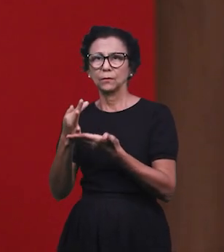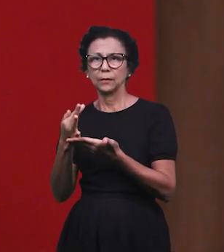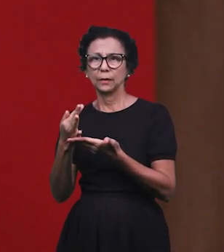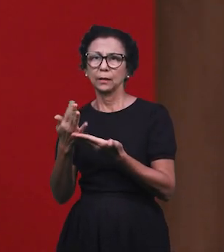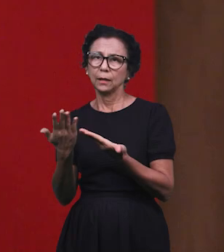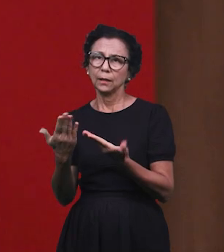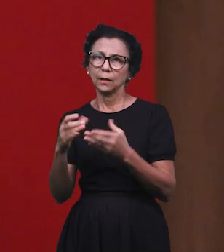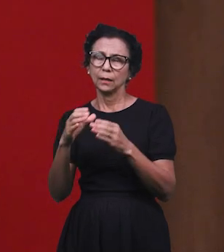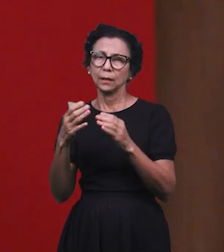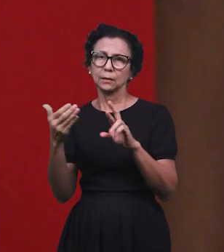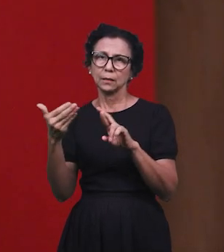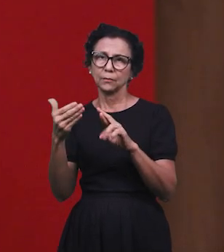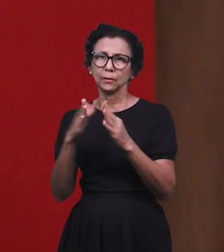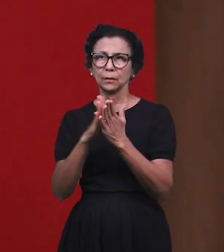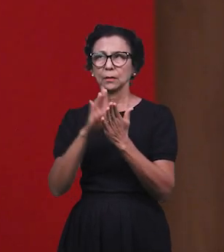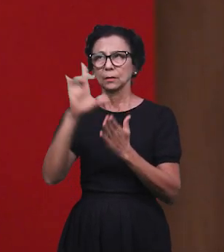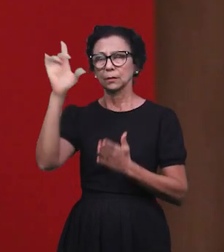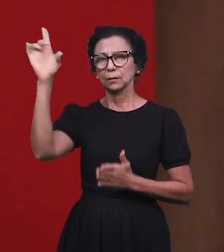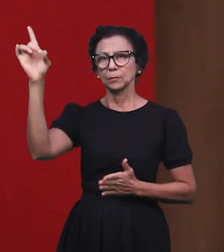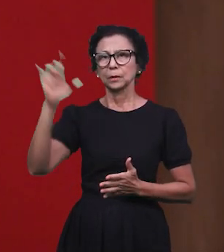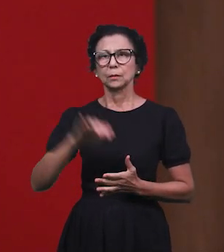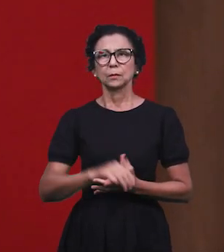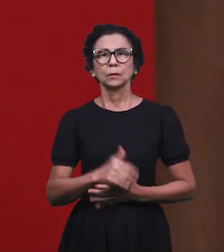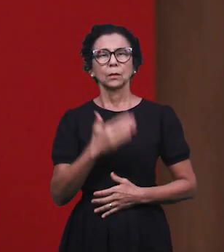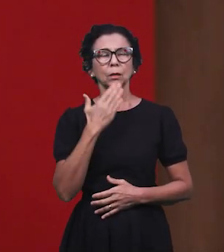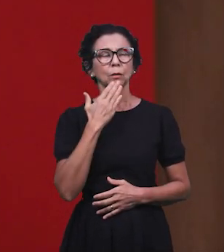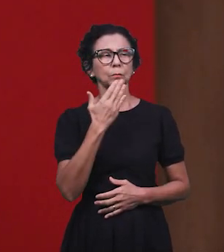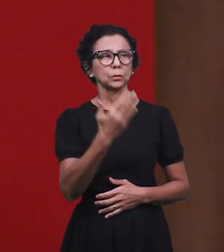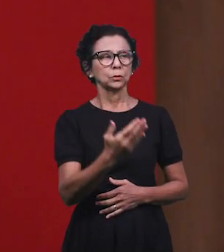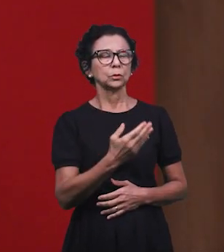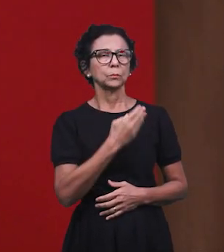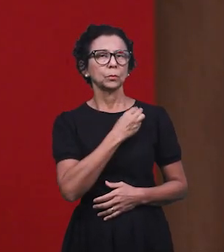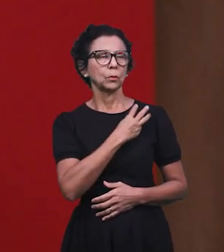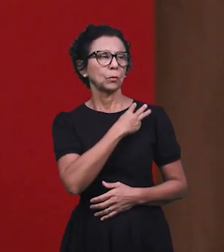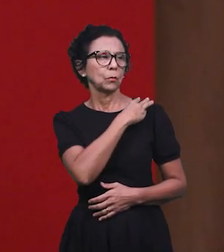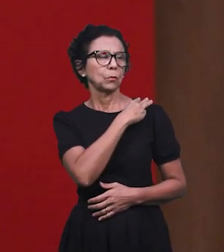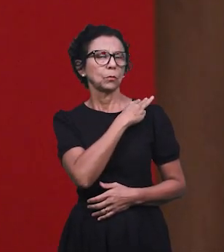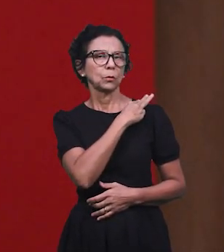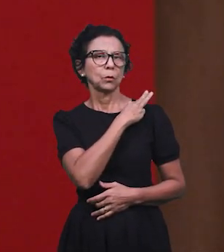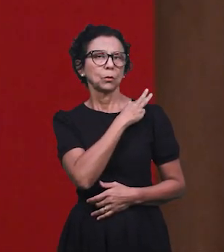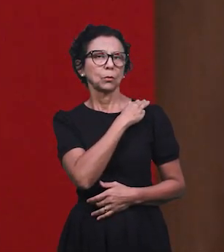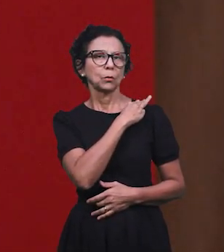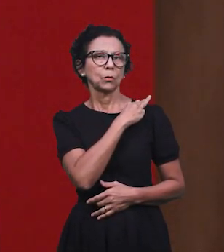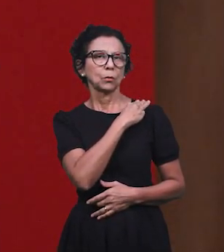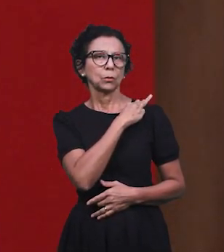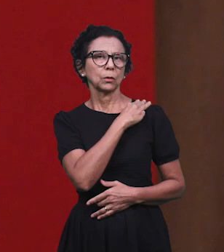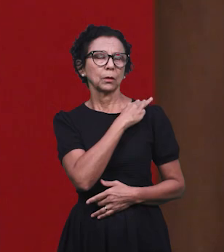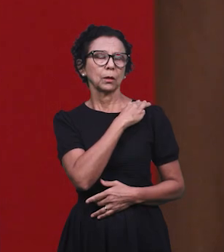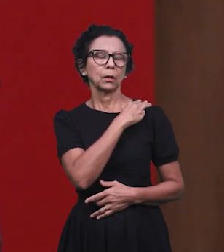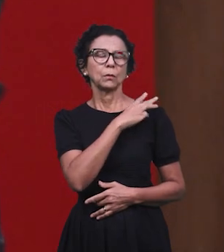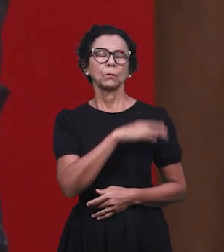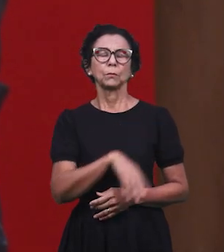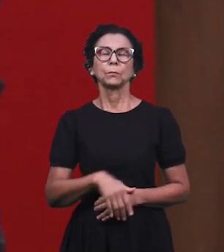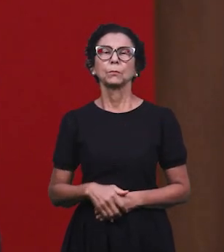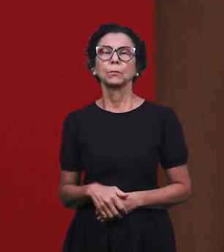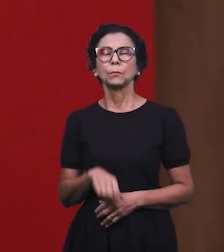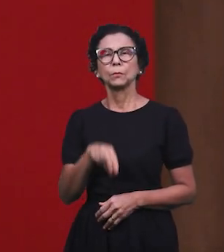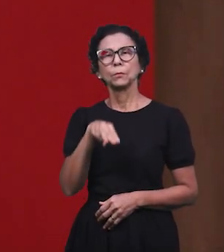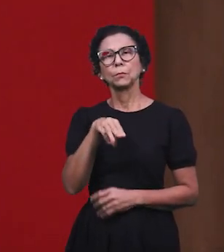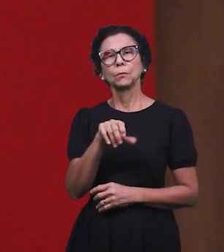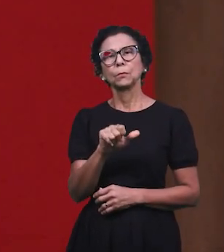da palavra do Senhor. Eu vou pedir agora para o coronel Mário Pedrosa possa falar para nós a